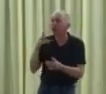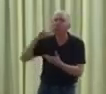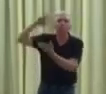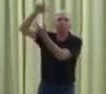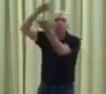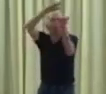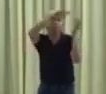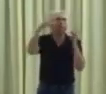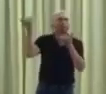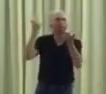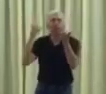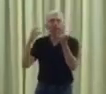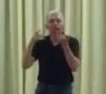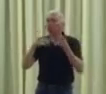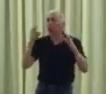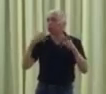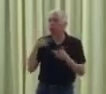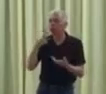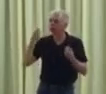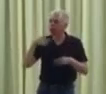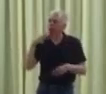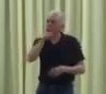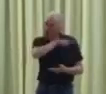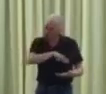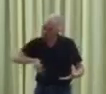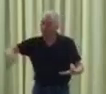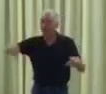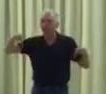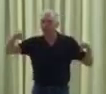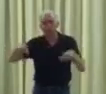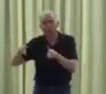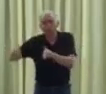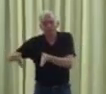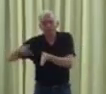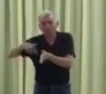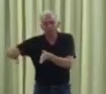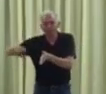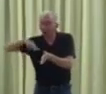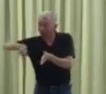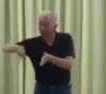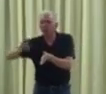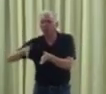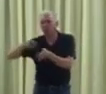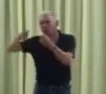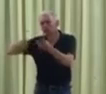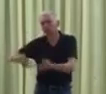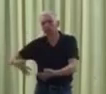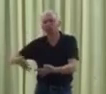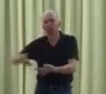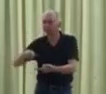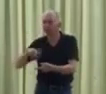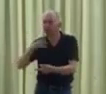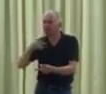onde, tal, não sei o quê, todo mundo devia ler a Gênese, a última parte, em que os espíritos amigos falam, sim, de